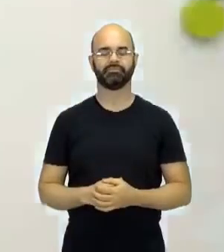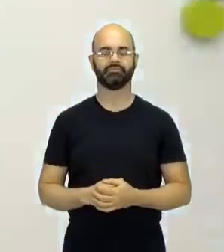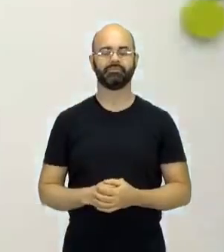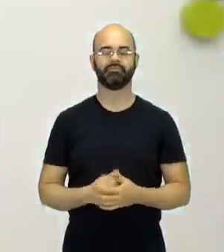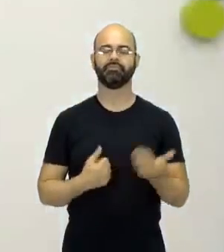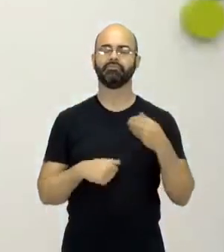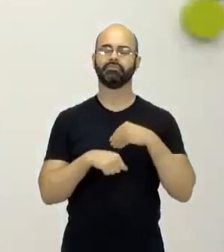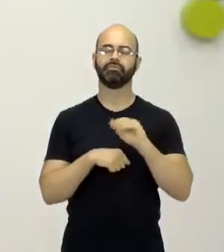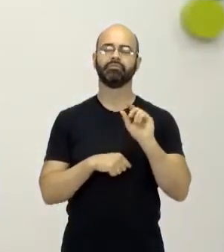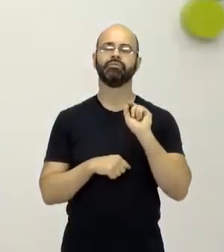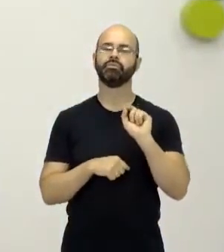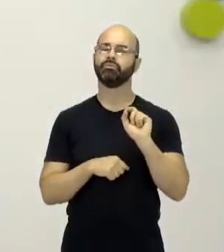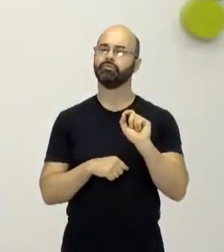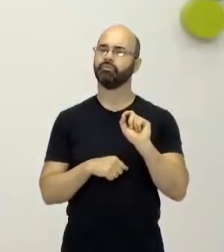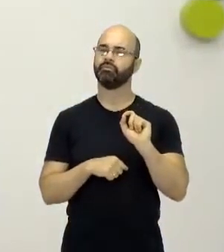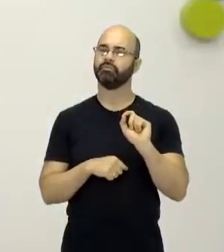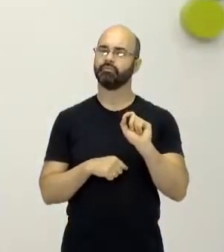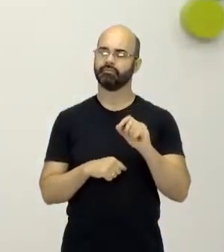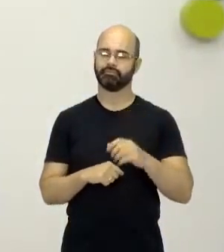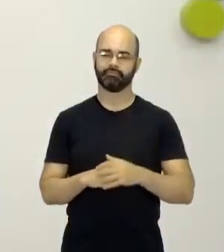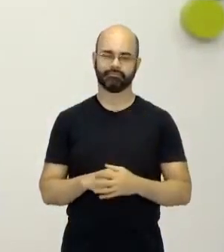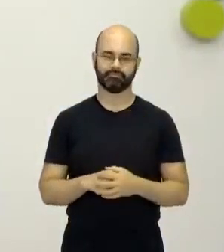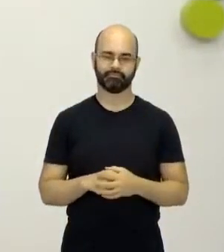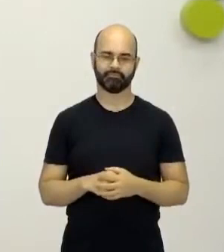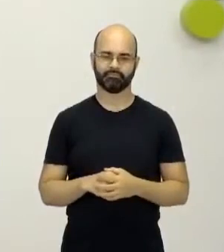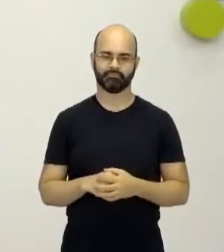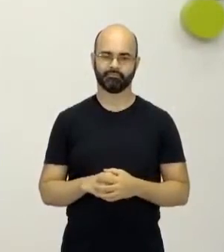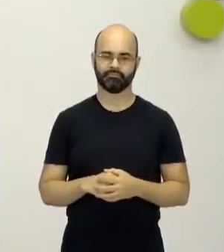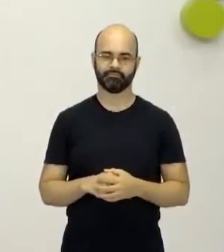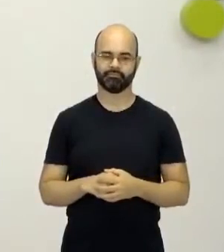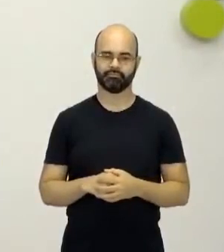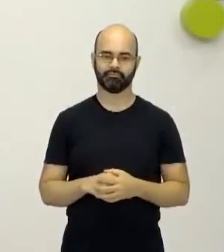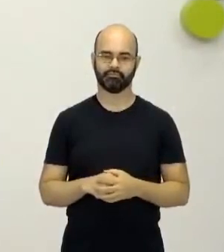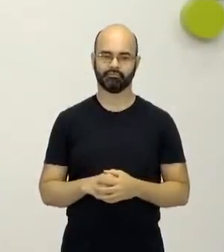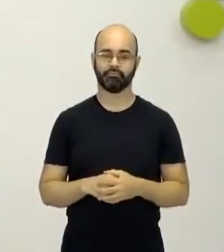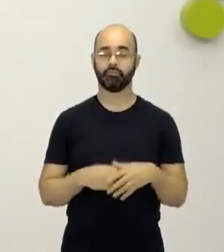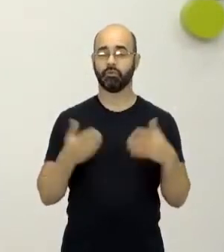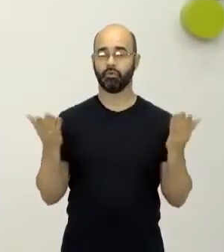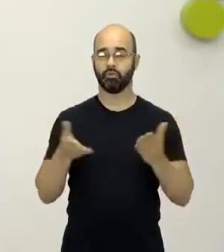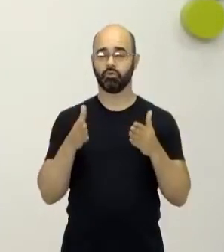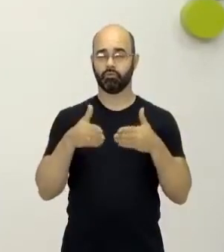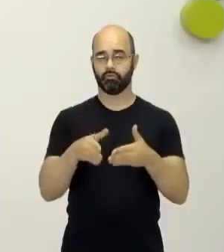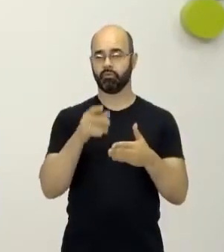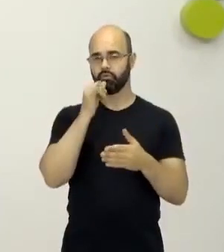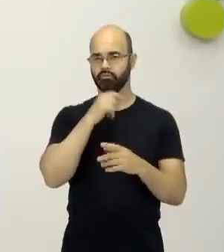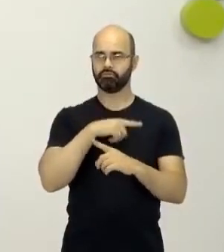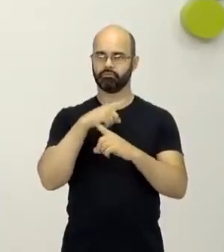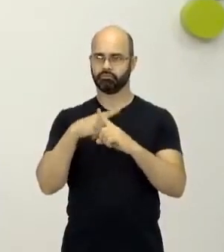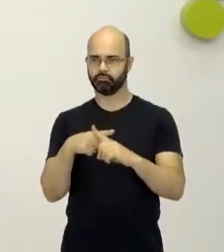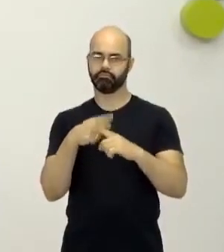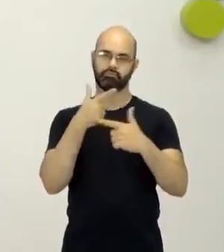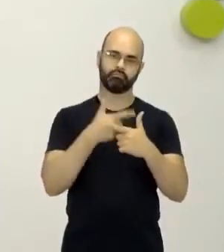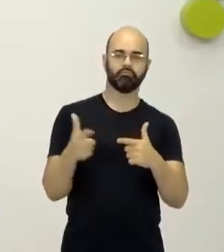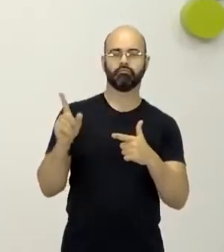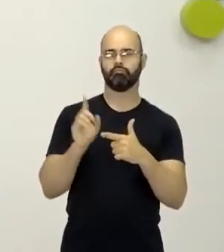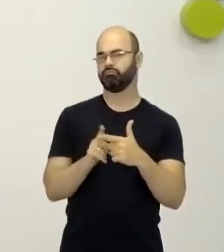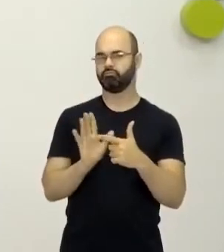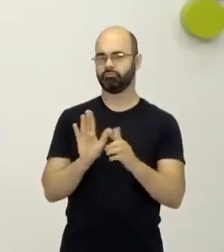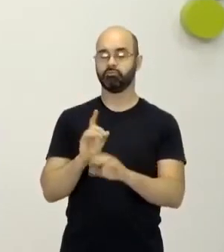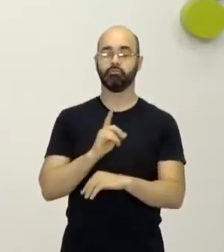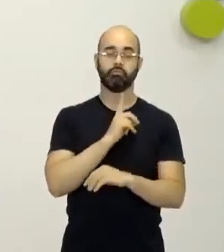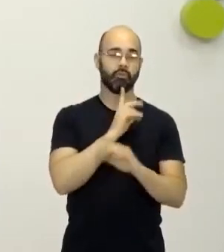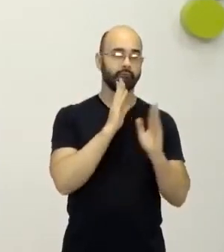orientar sempre para vocês? A ideia hoje não é fazer as operações em si, mas sim utilizar a ideia